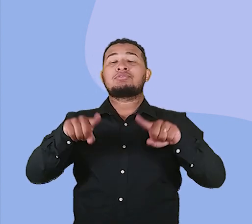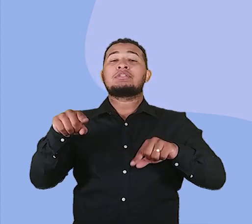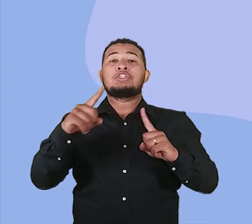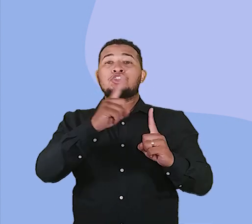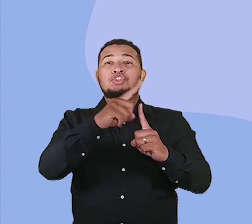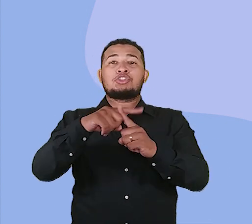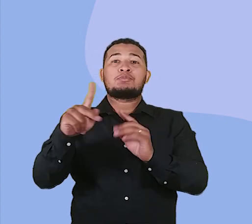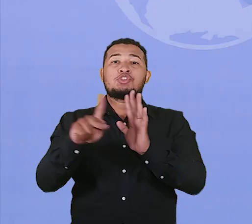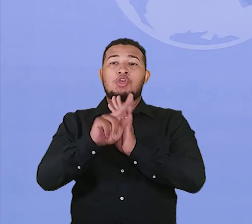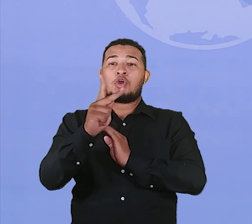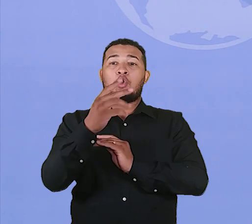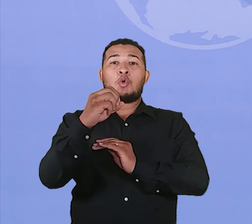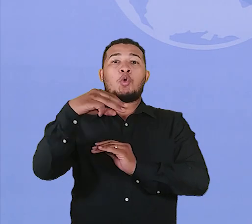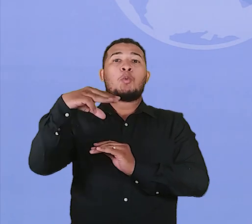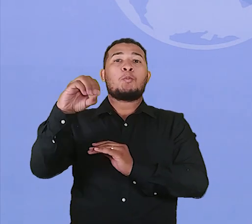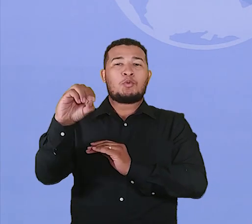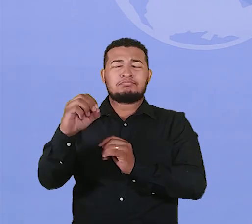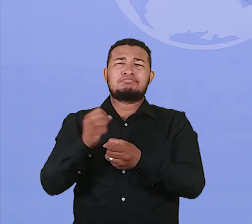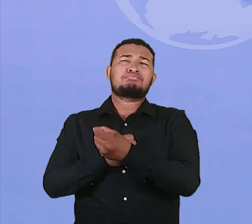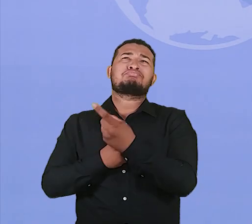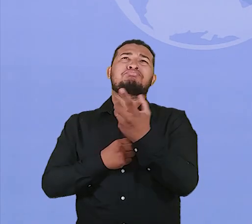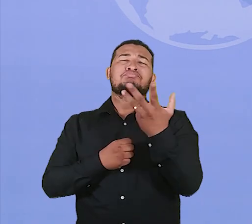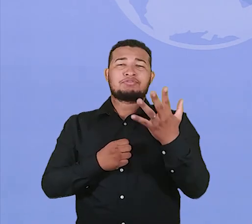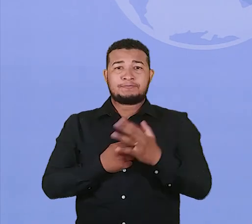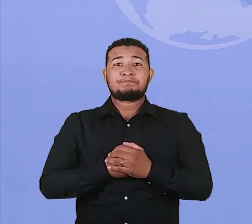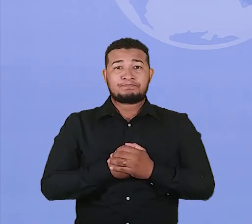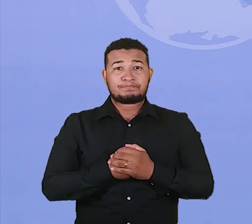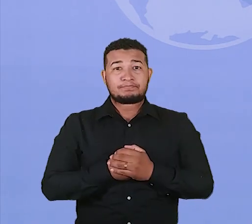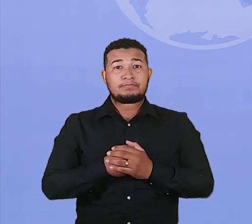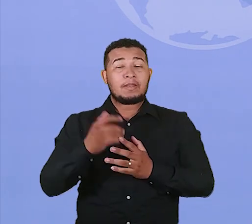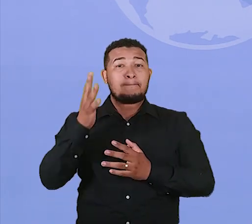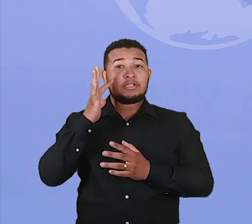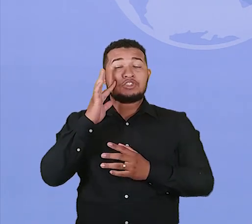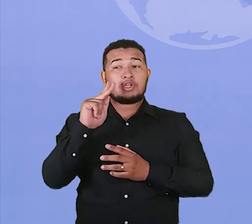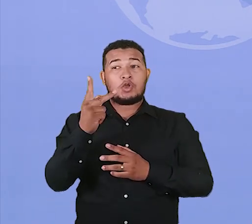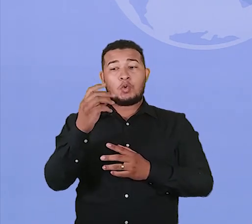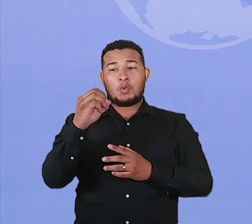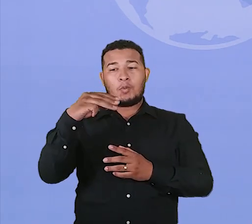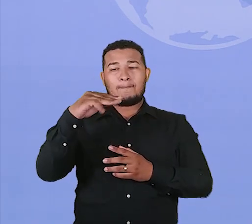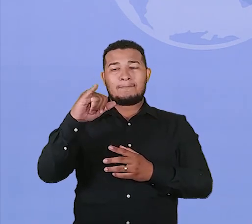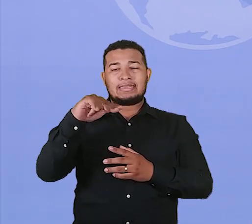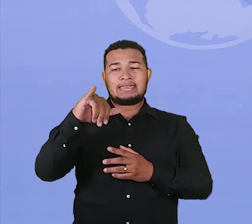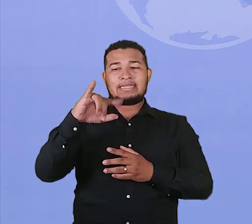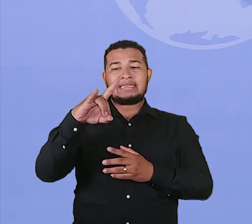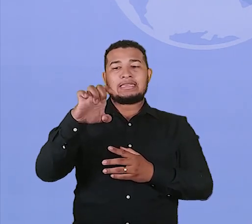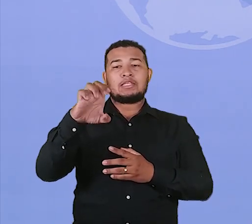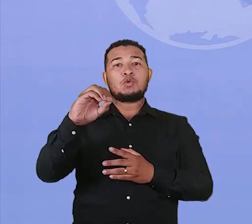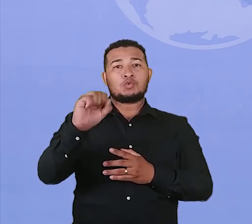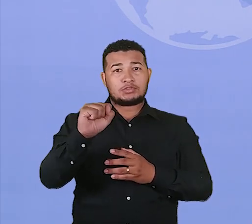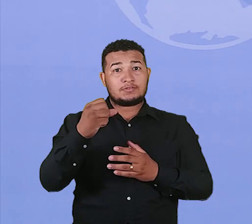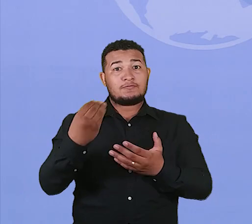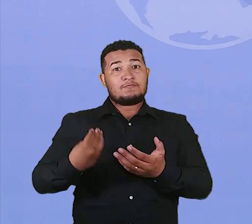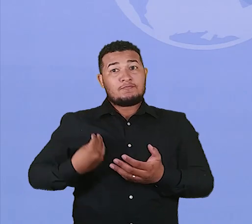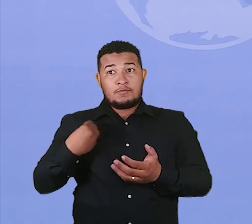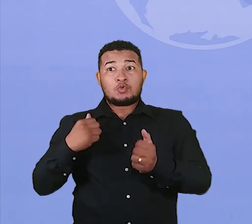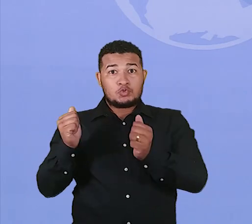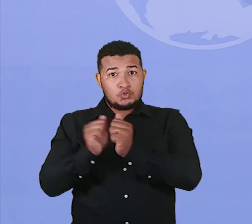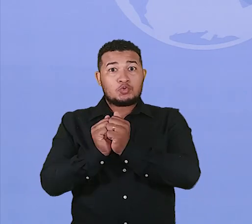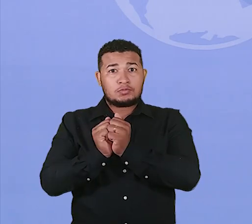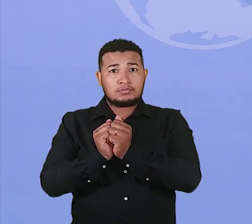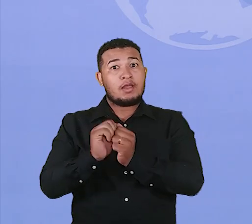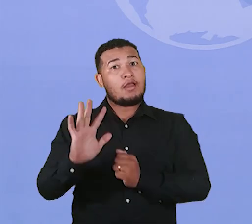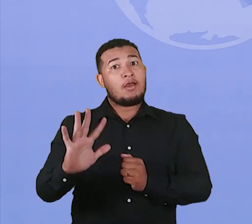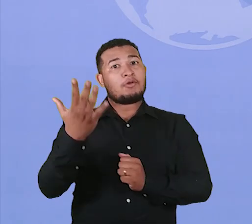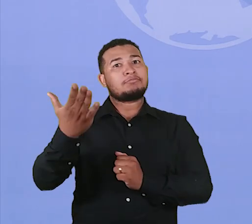hominídeos a então imagina é imagina vários o minutos convivendo né junto com a gente